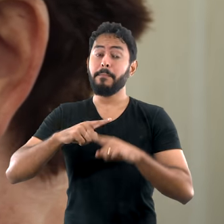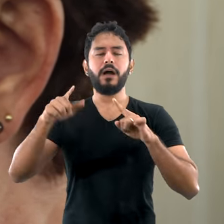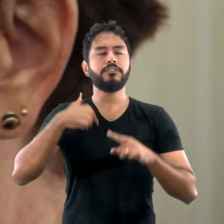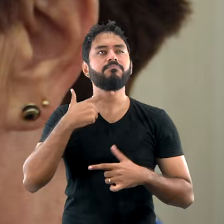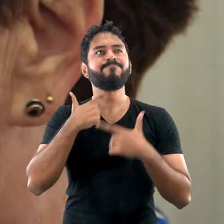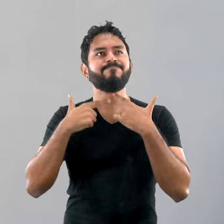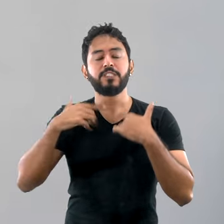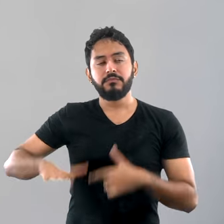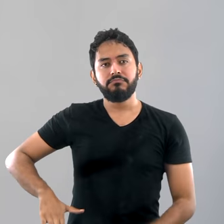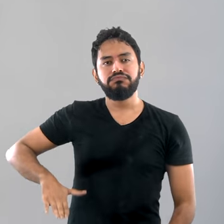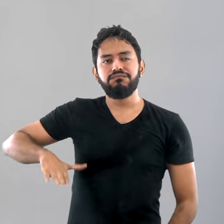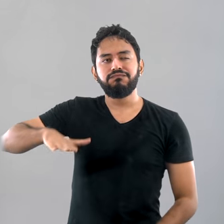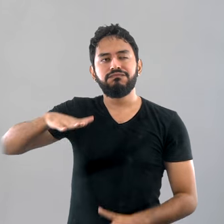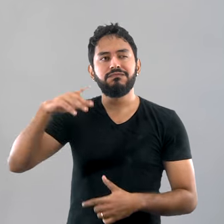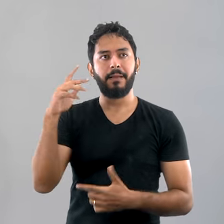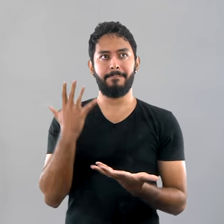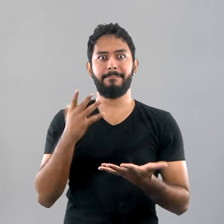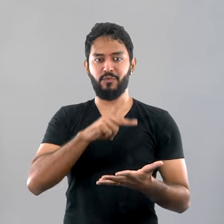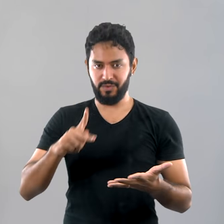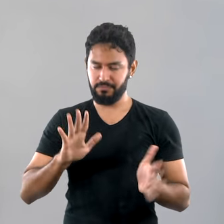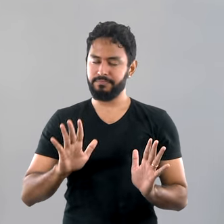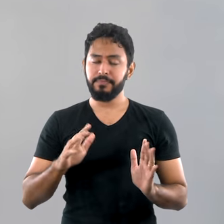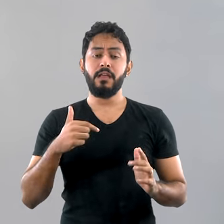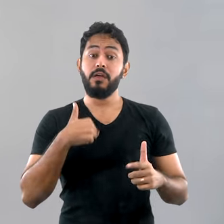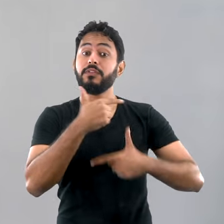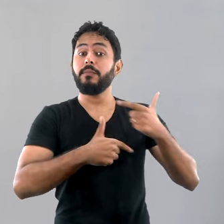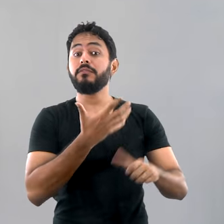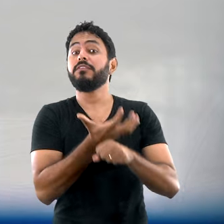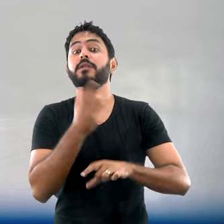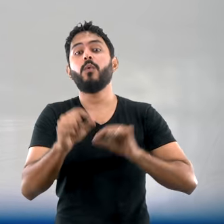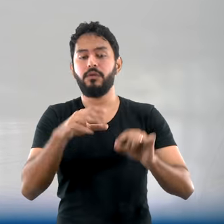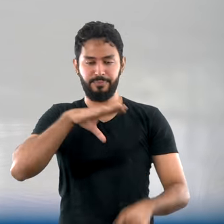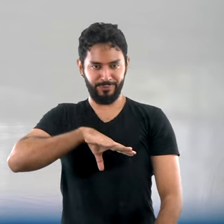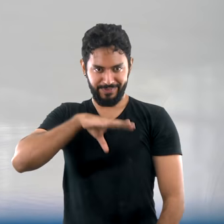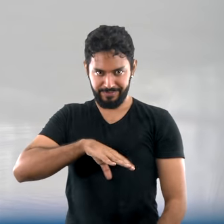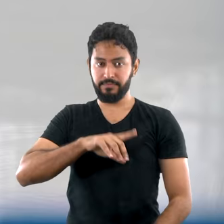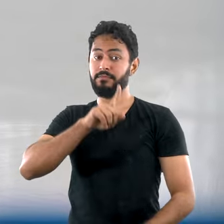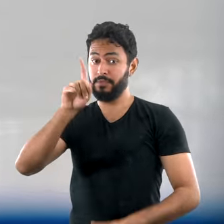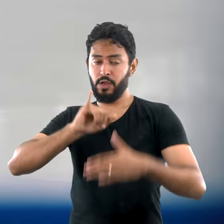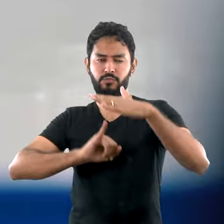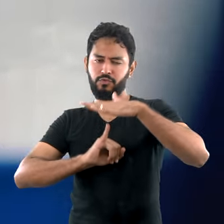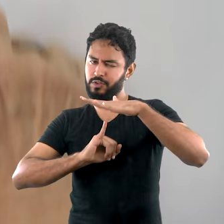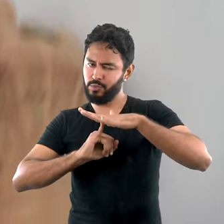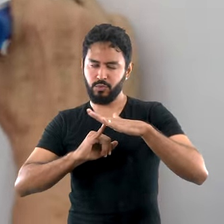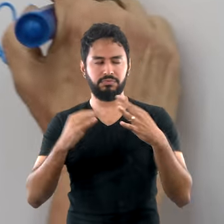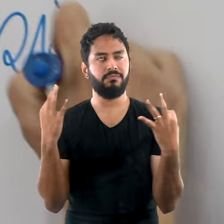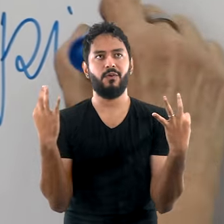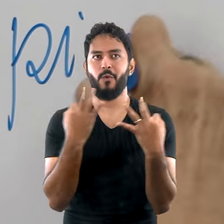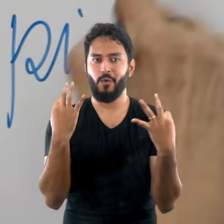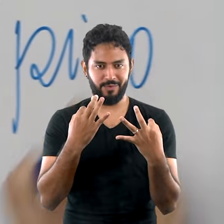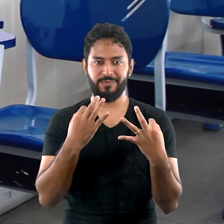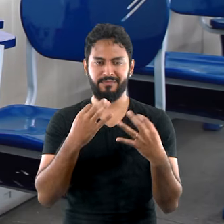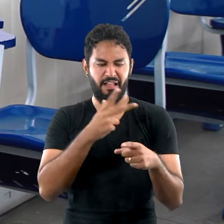ser professora. Eu trabalho com língua portuguesa, né? E no Instituto, graças a Deus, isso não é